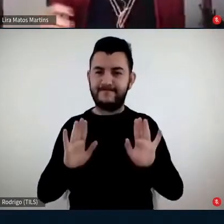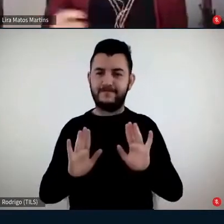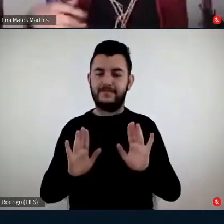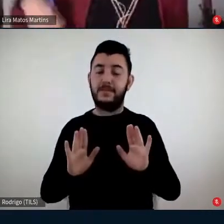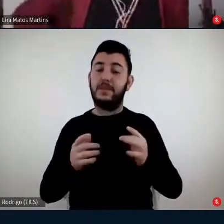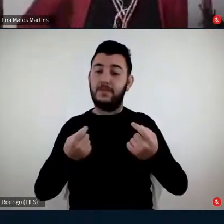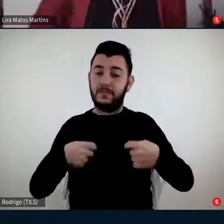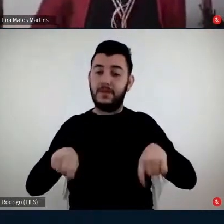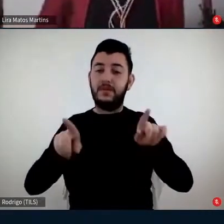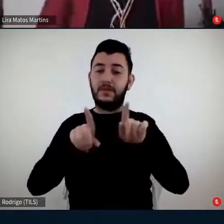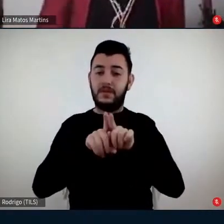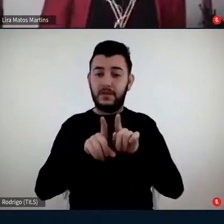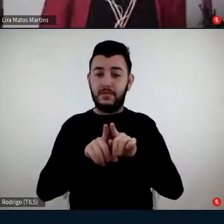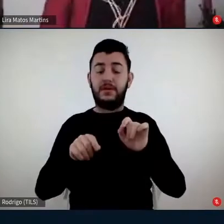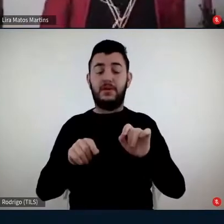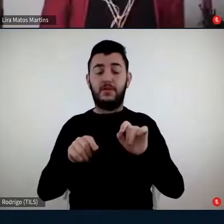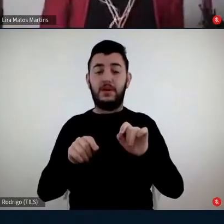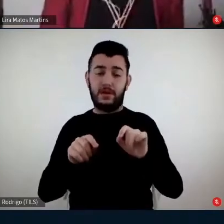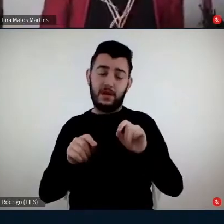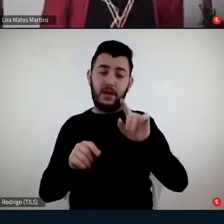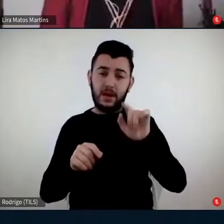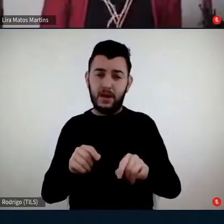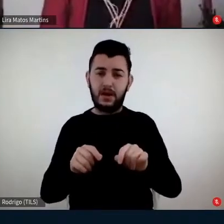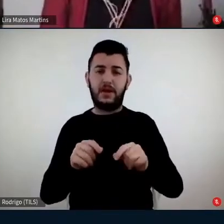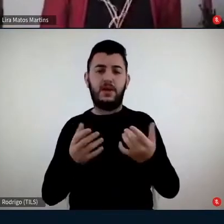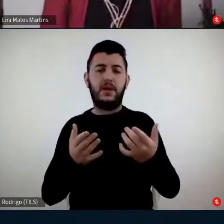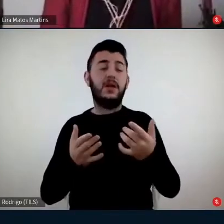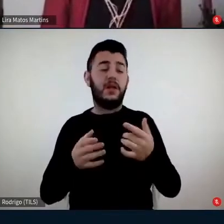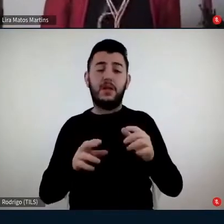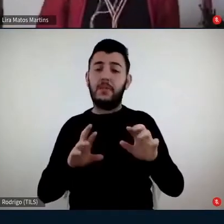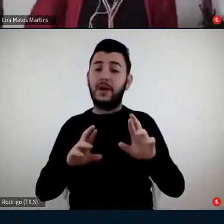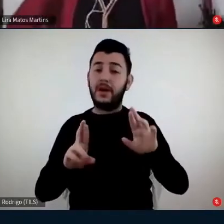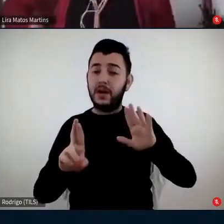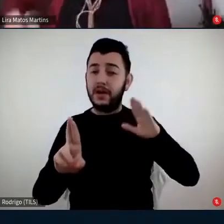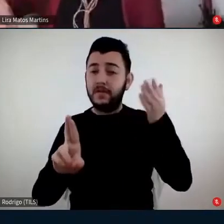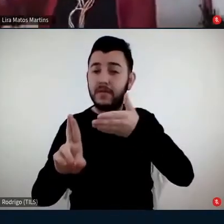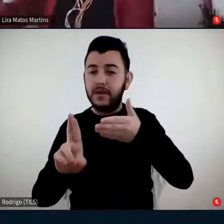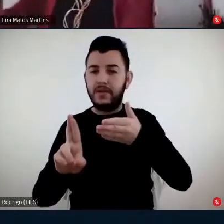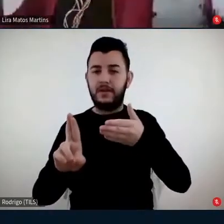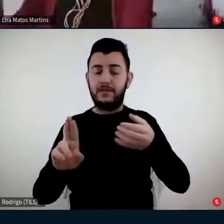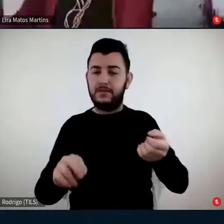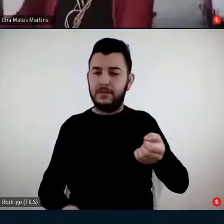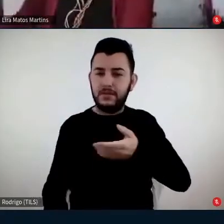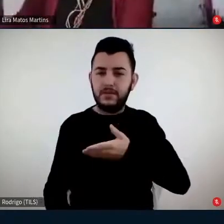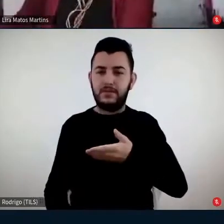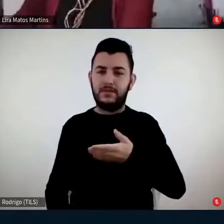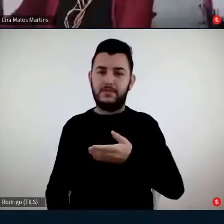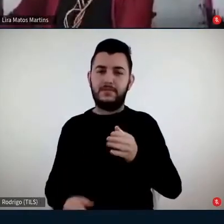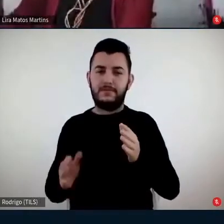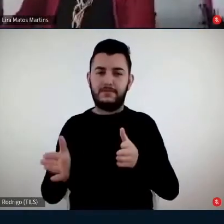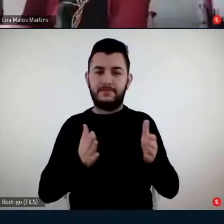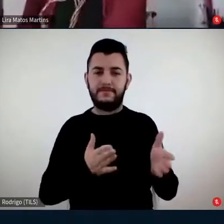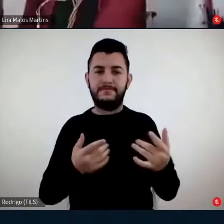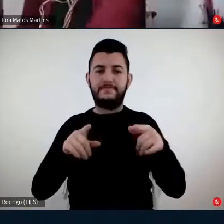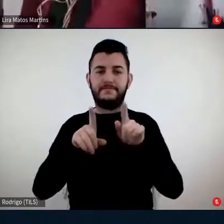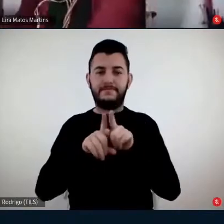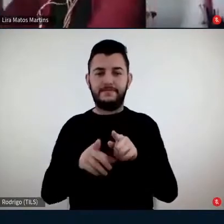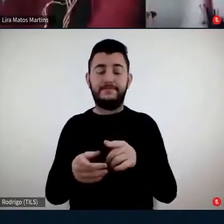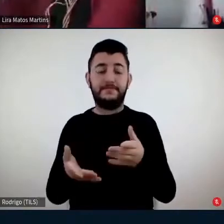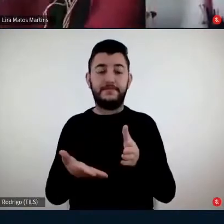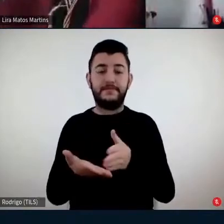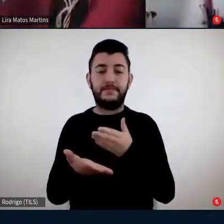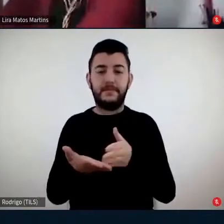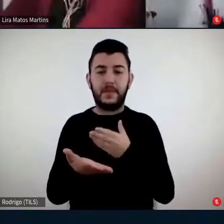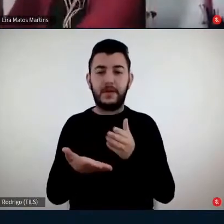o profissional mais demandado. O mesmo vai se repetir depois na página